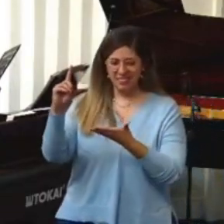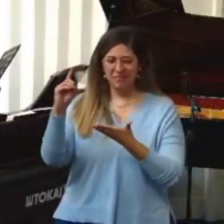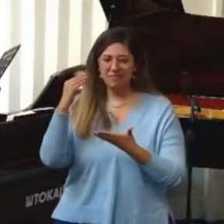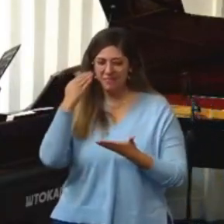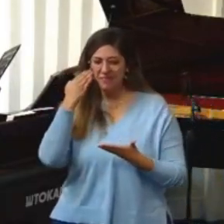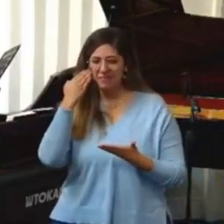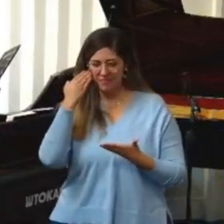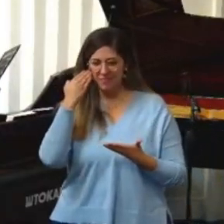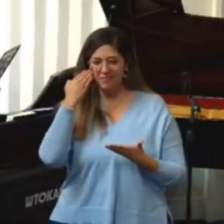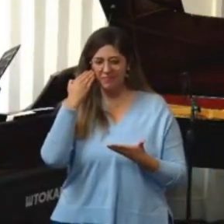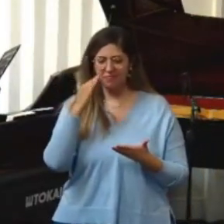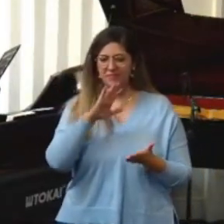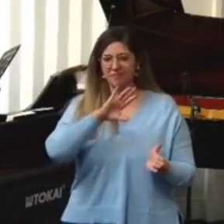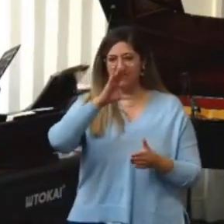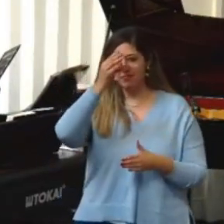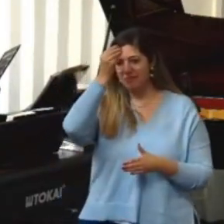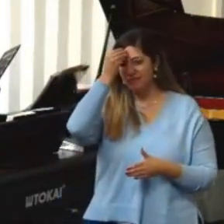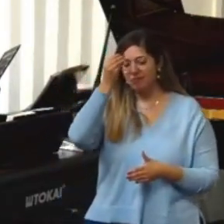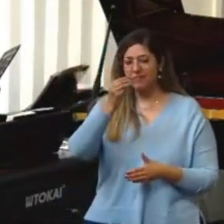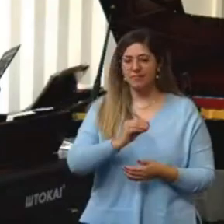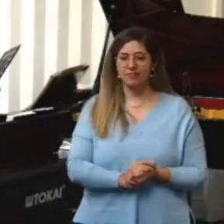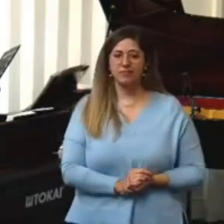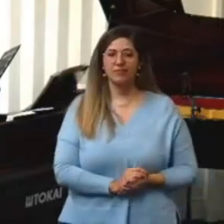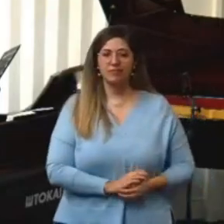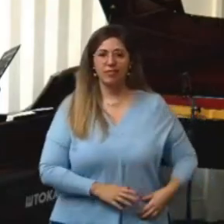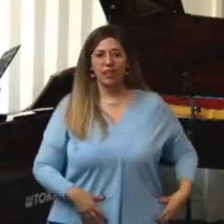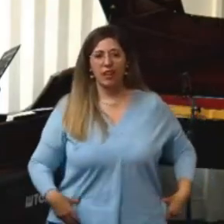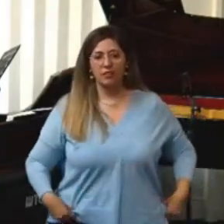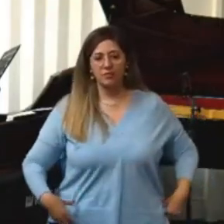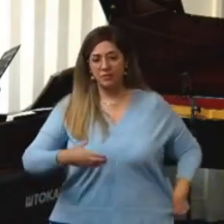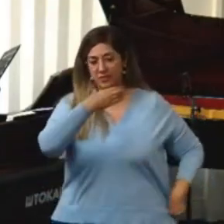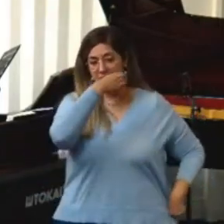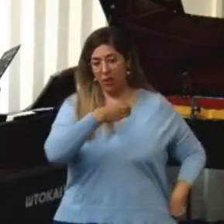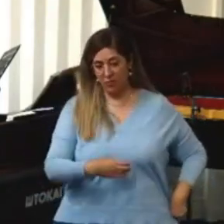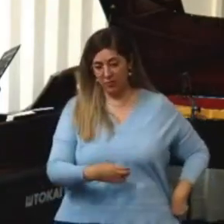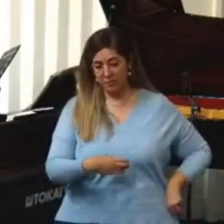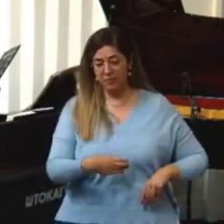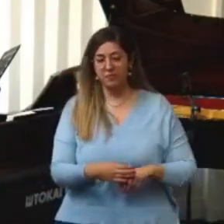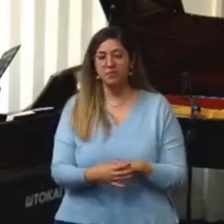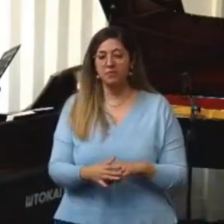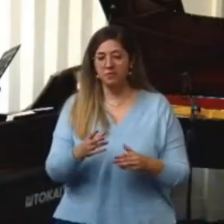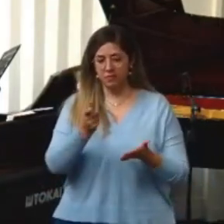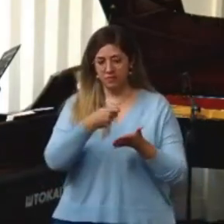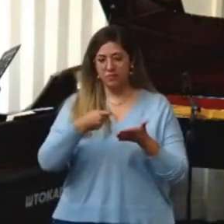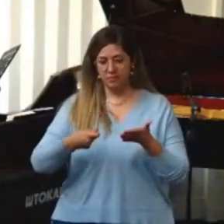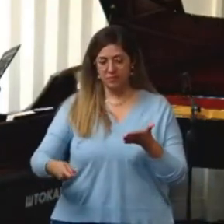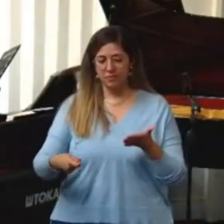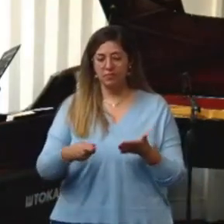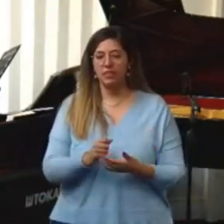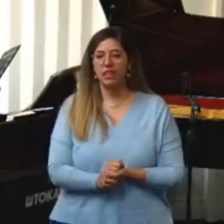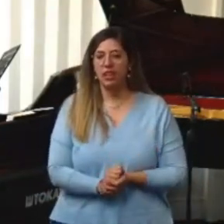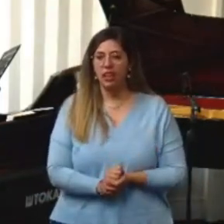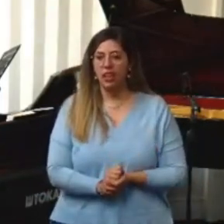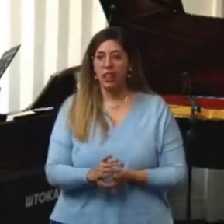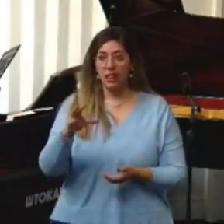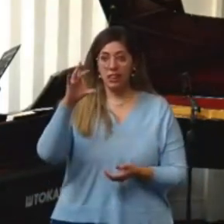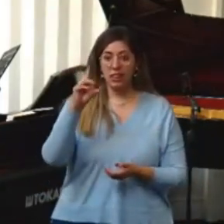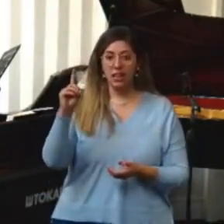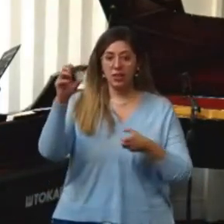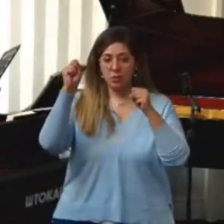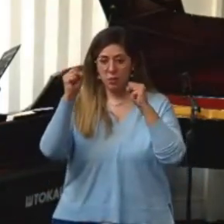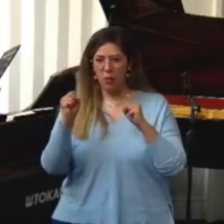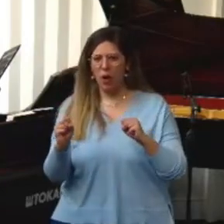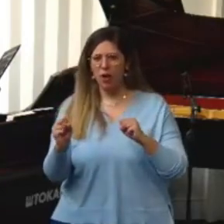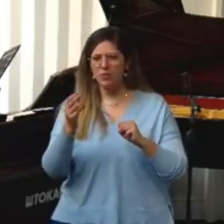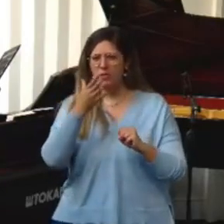Juízes: Deus permite a queda de seus servos para que a sua misericórdia e poder sejam ainda mais